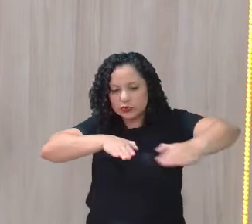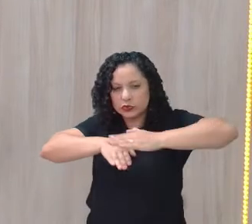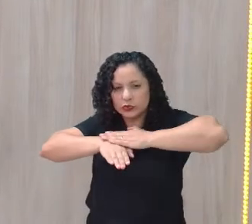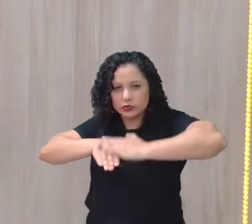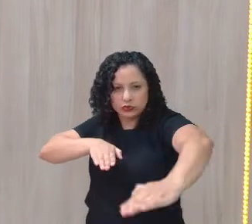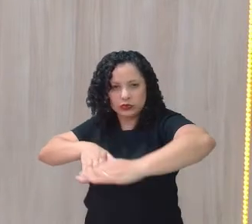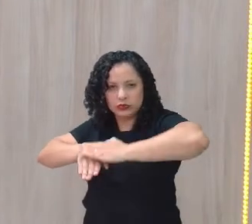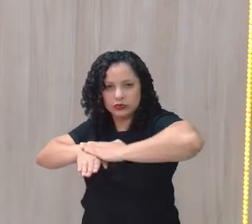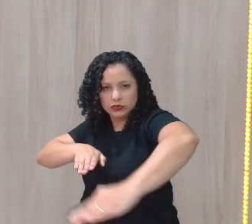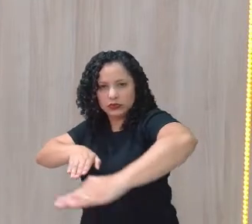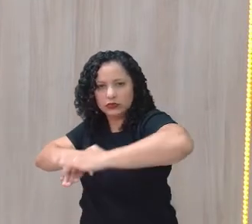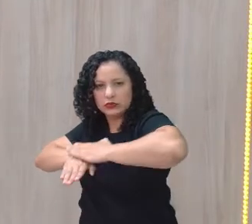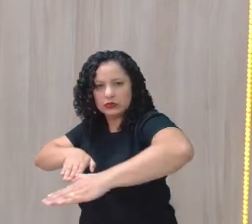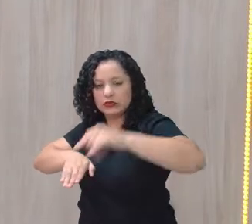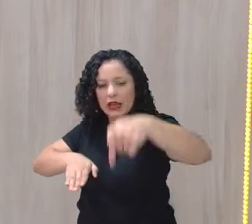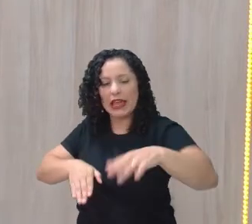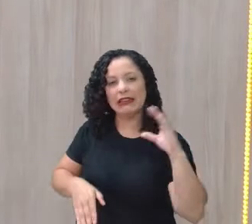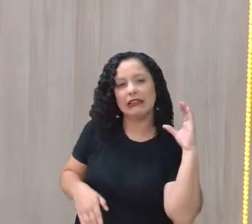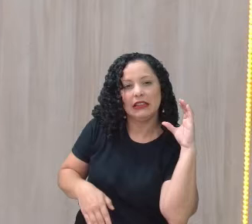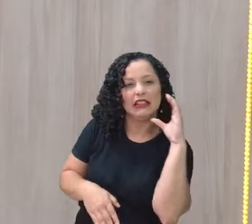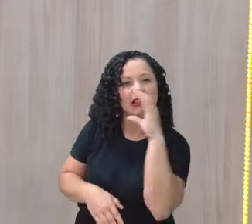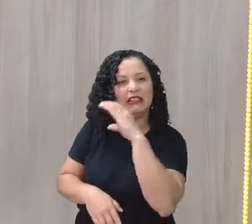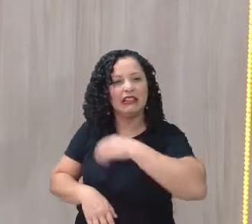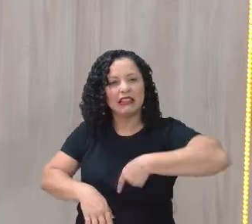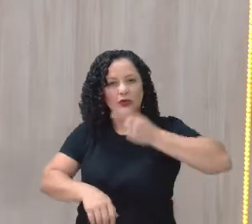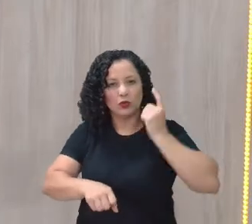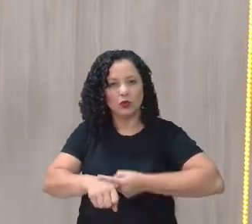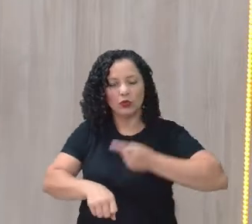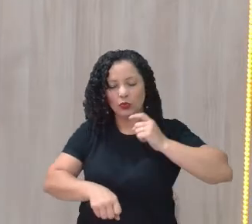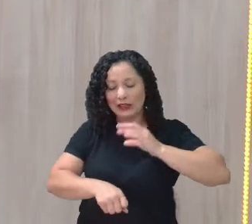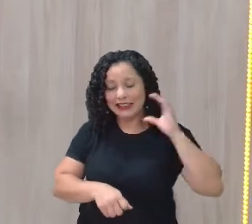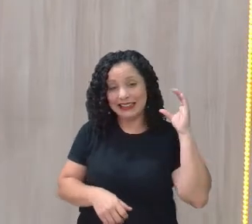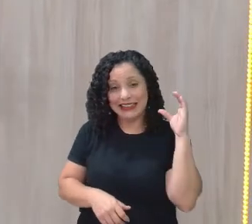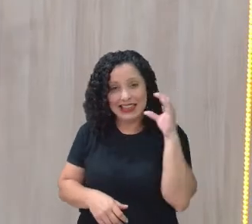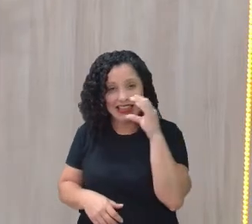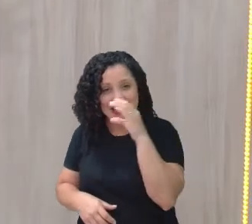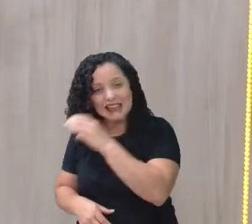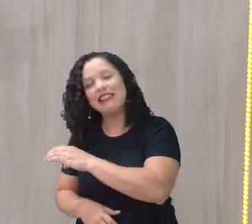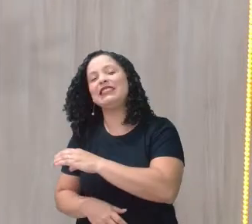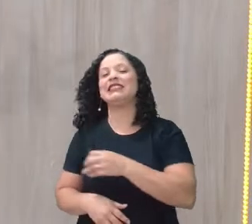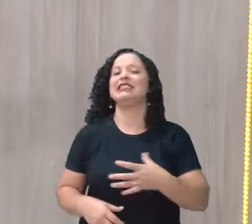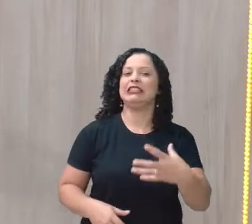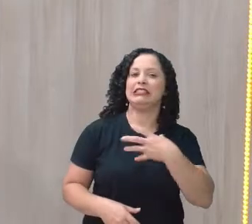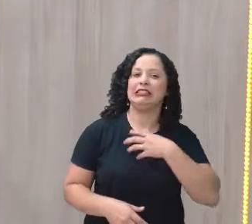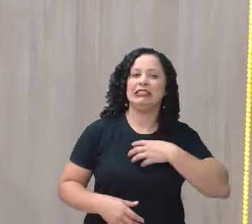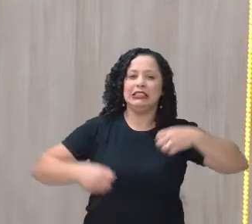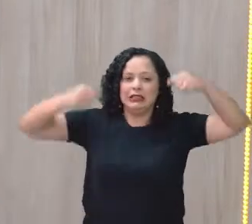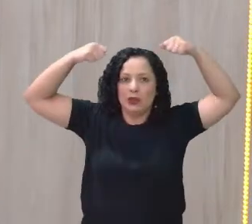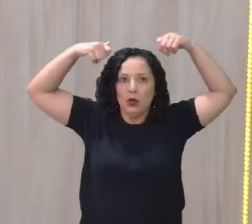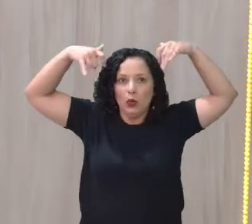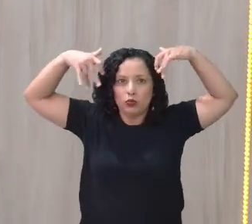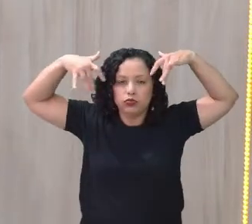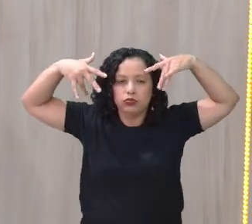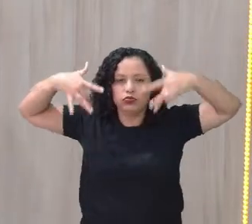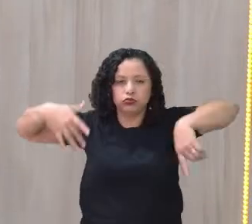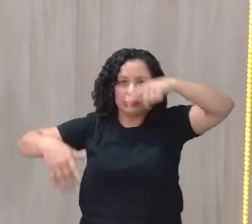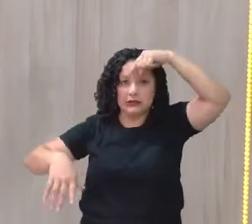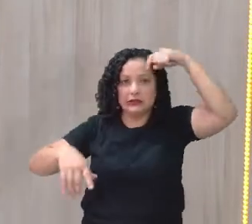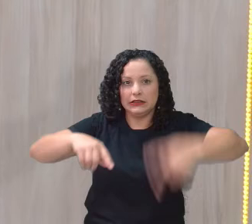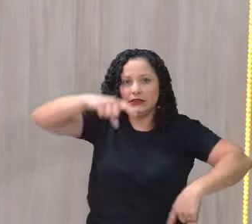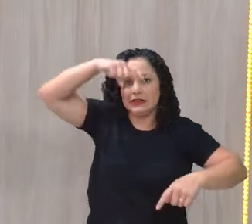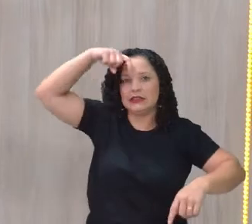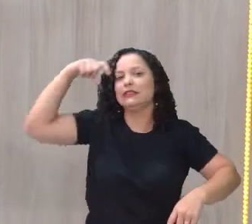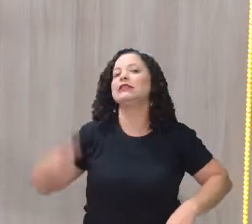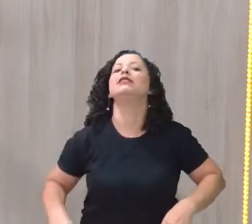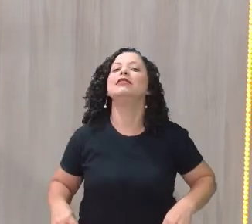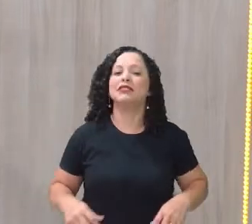vai conter mais calor, deixando aquele ambiente quase que uma ilha de calor, deixando aquele ambiente bem mais quente comparado